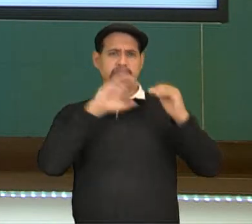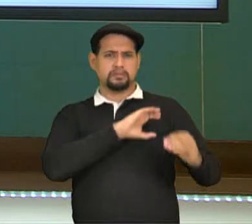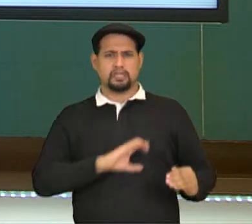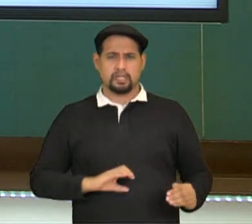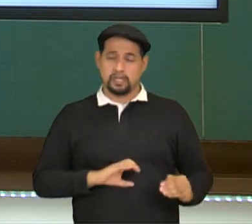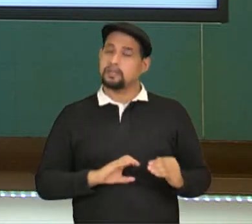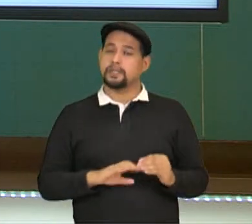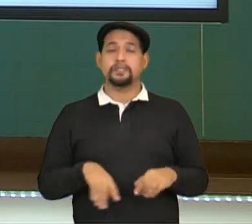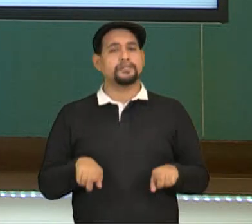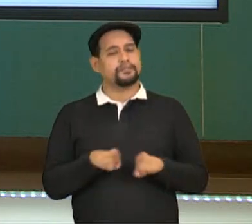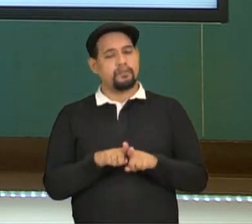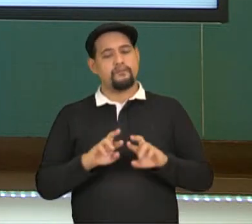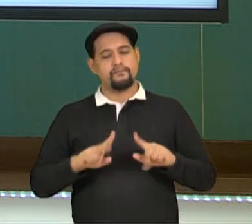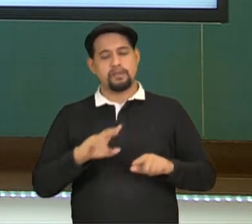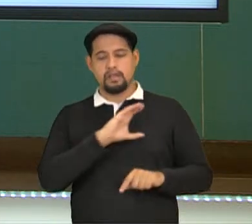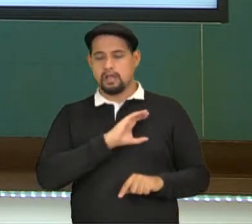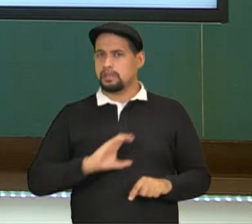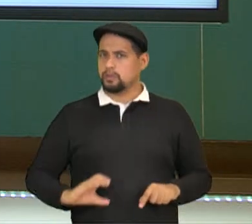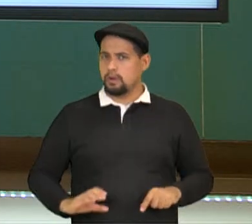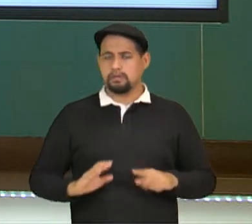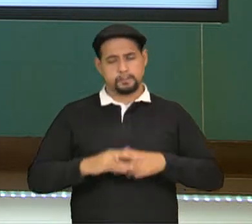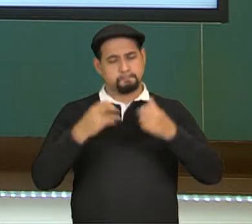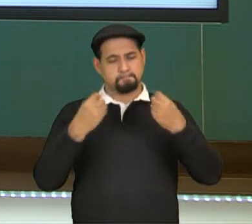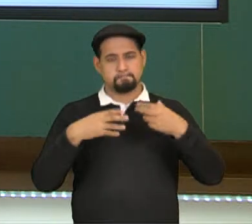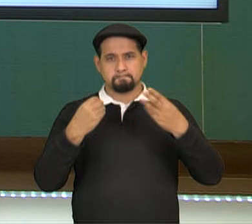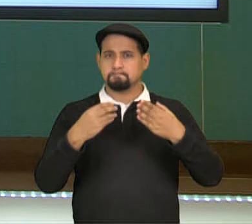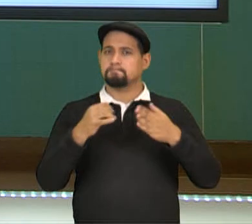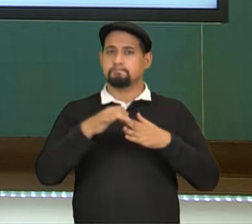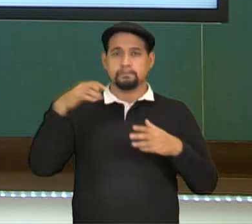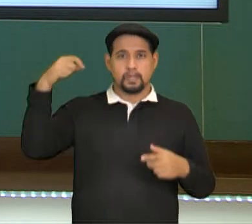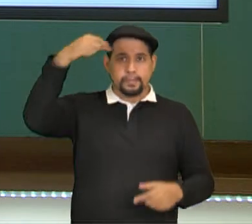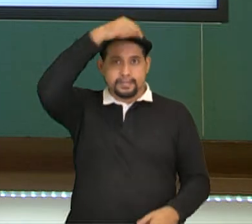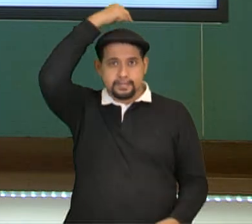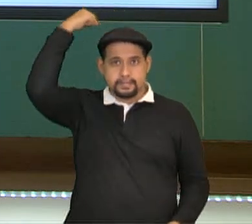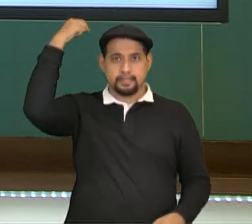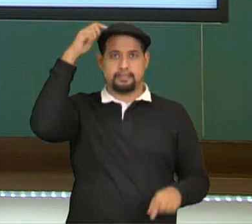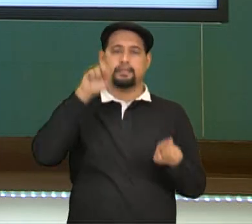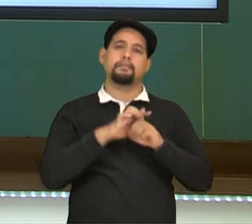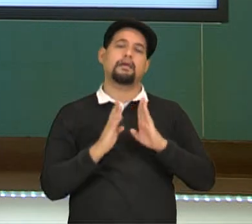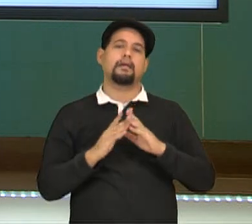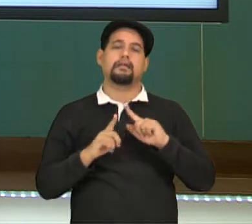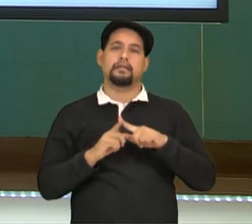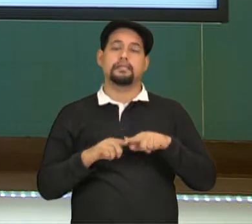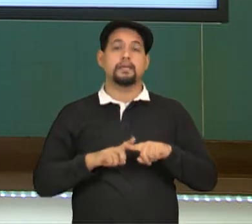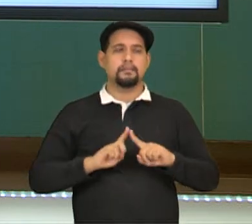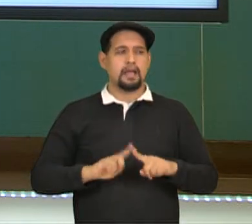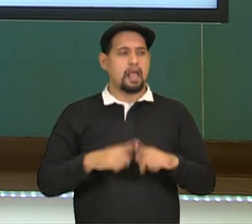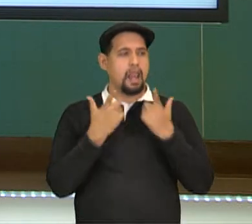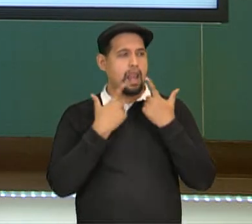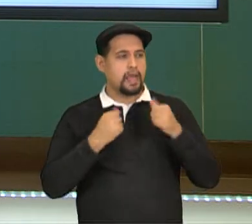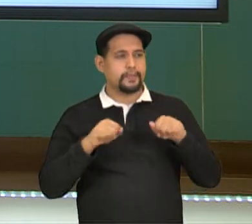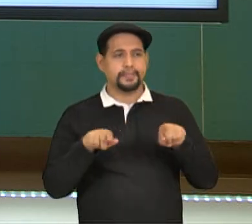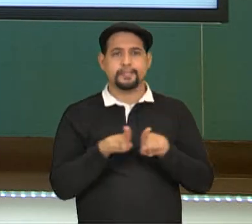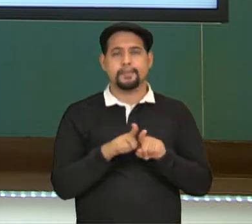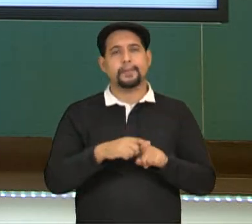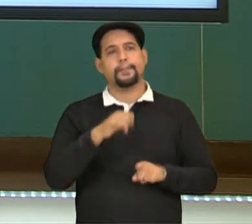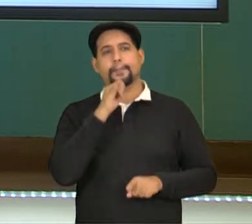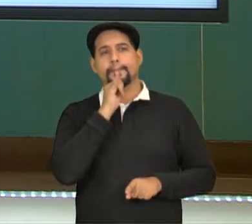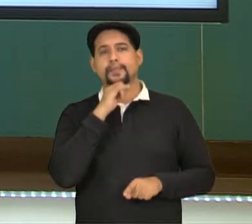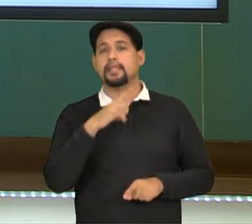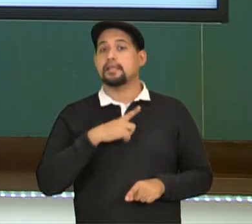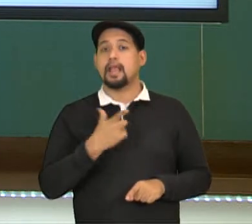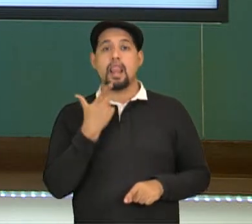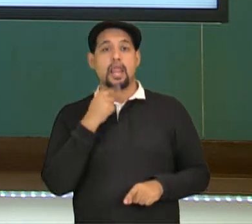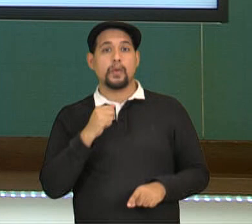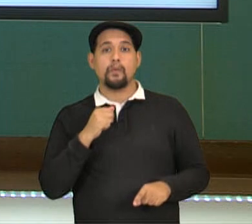havia entendido, como a Trindade Santa lá, a Igreja do Ocidente. E também a língua do Oriente, a gente tem a